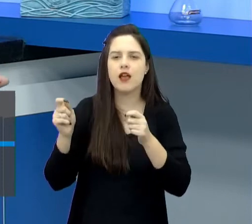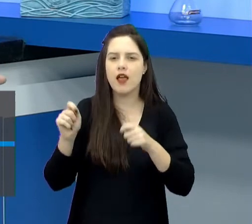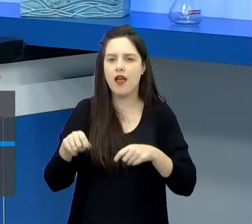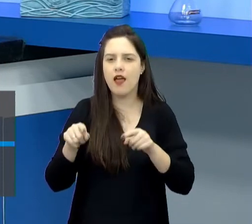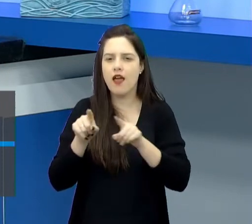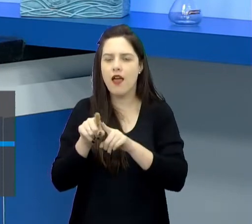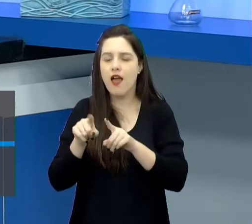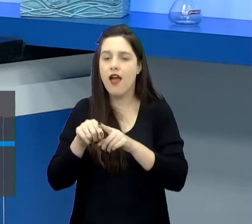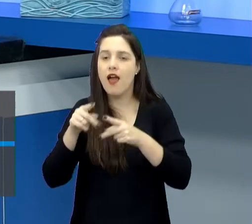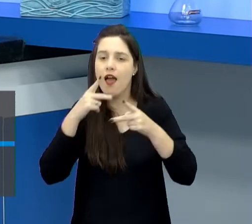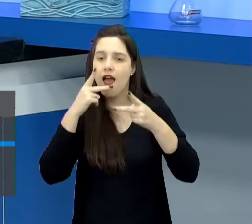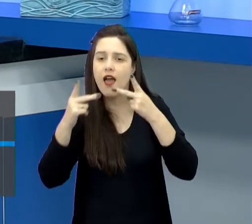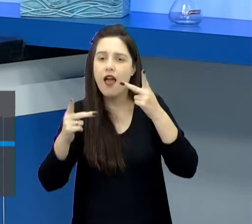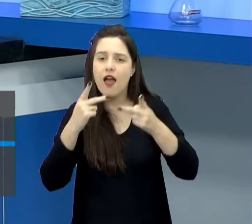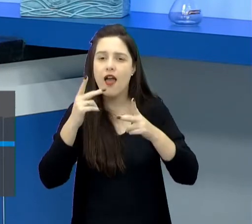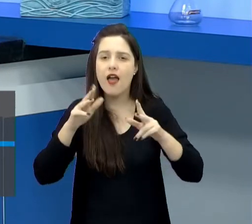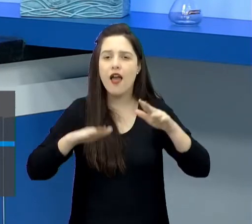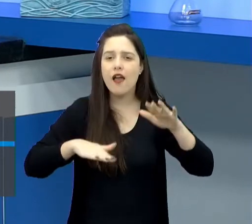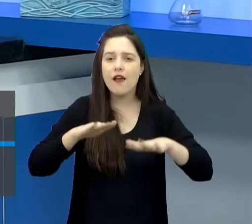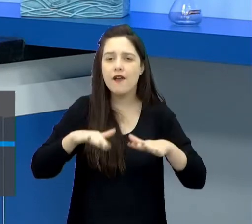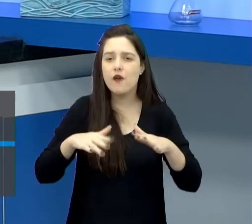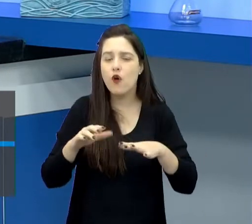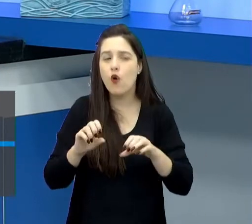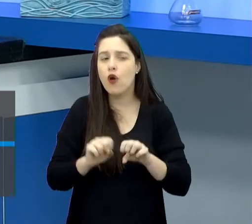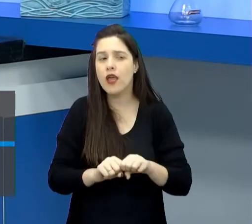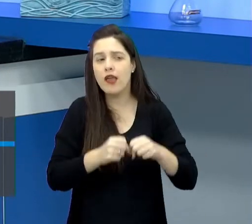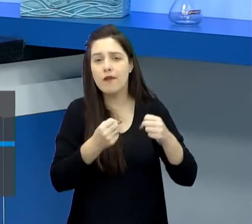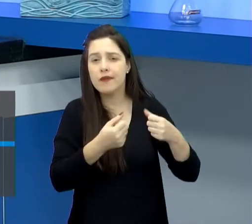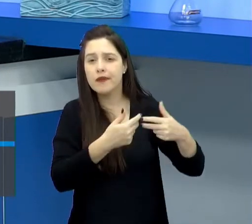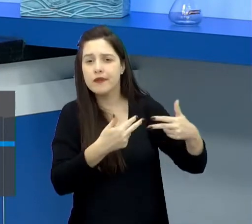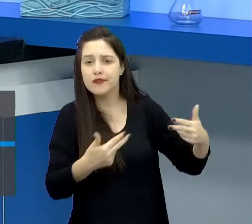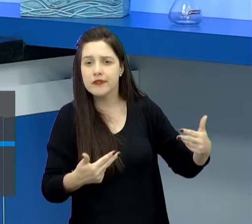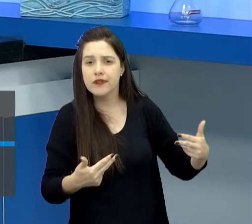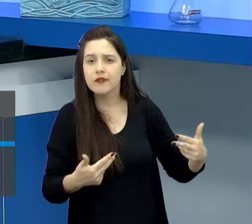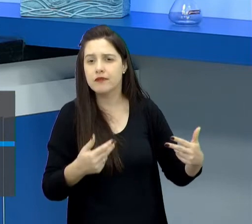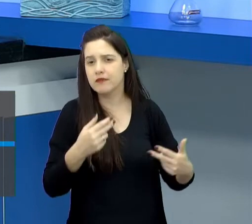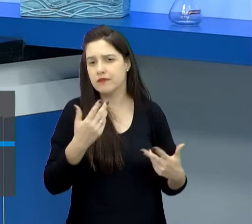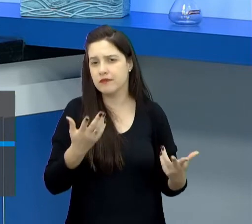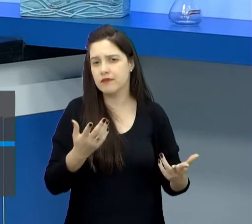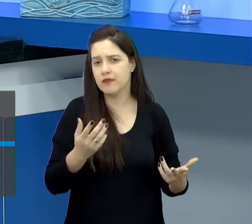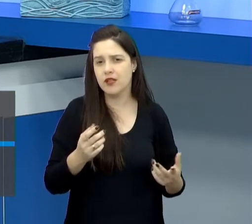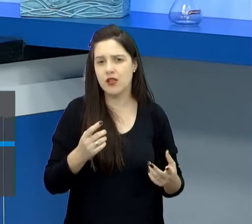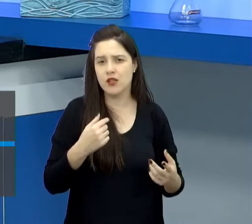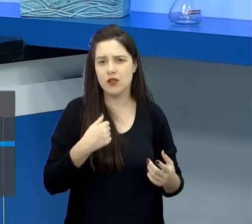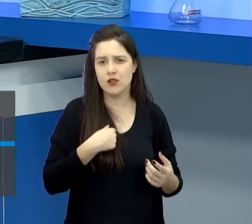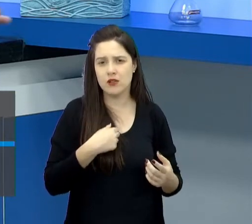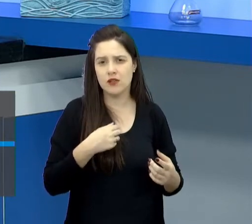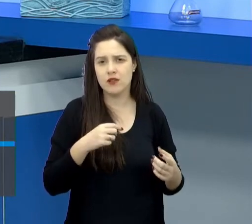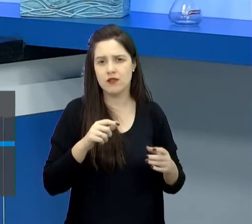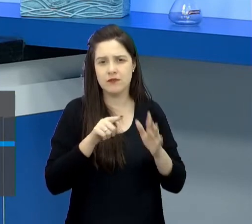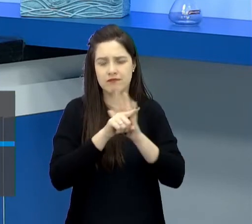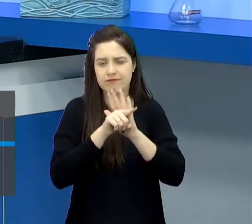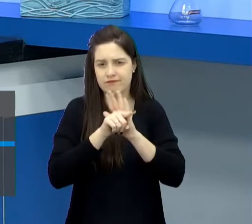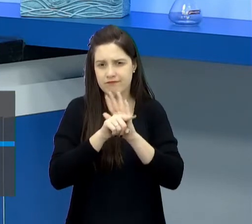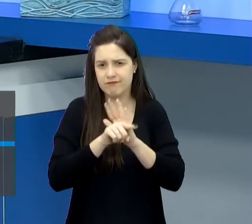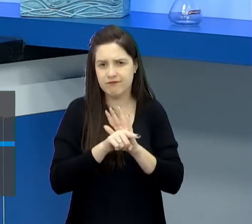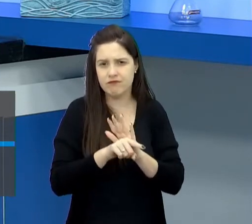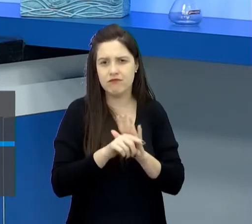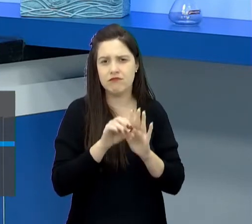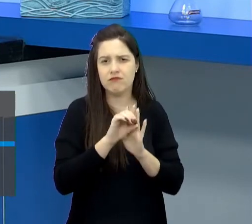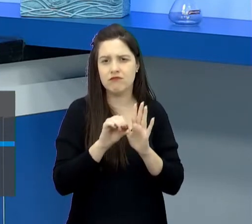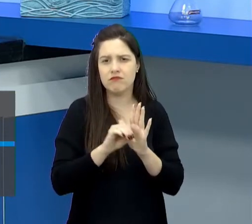que ela fala, às vezes é porque quebrou alguma coisa e a gente vai fazer... Porque quando vem aqui, eu fiz uma pesquisa aqui no Centro de